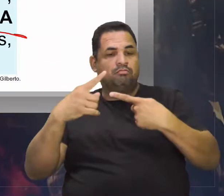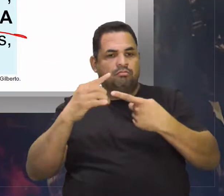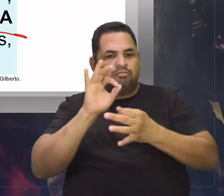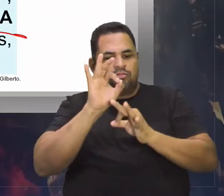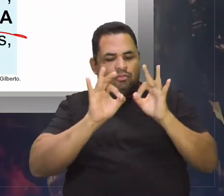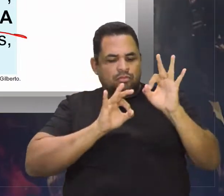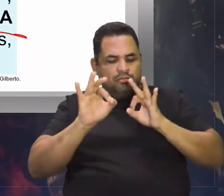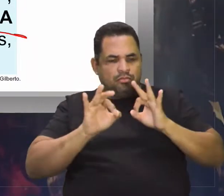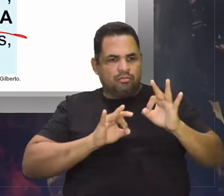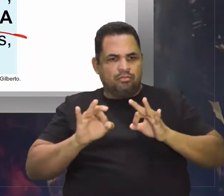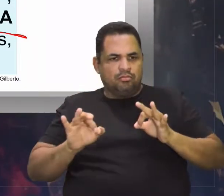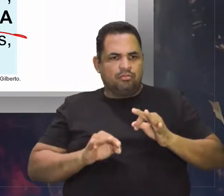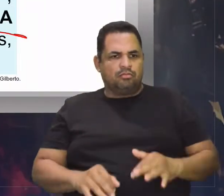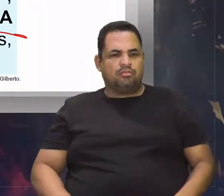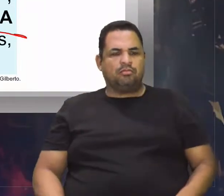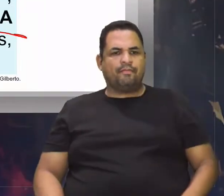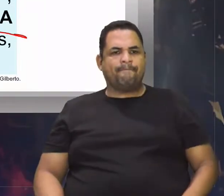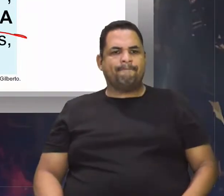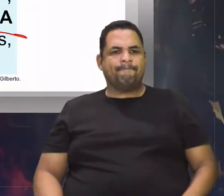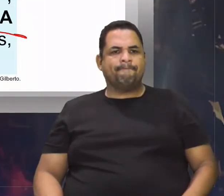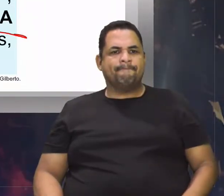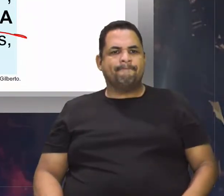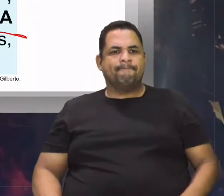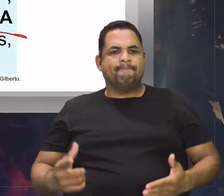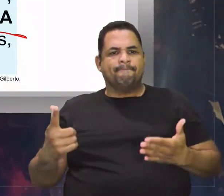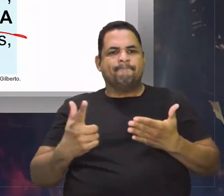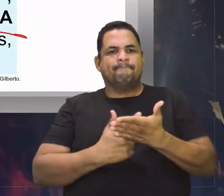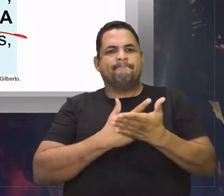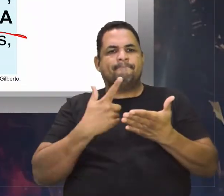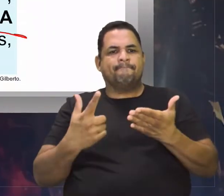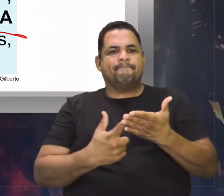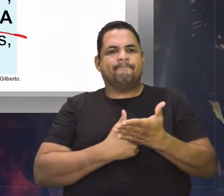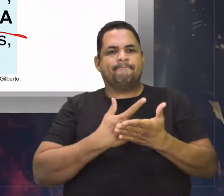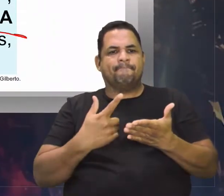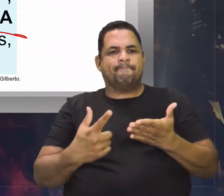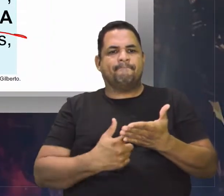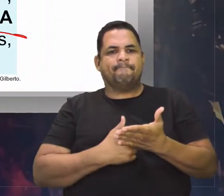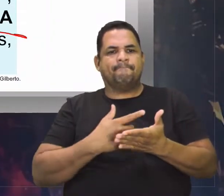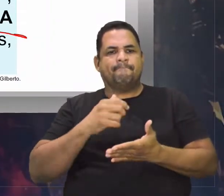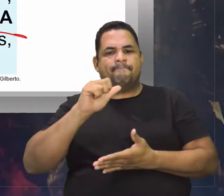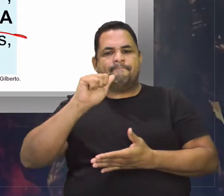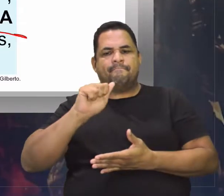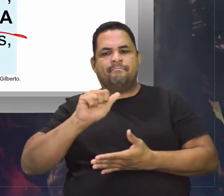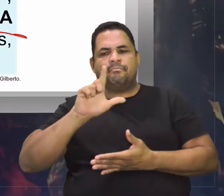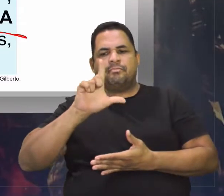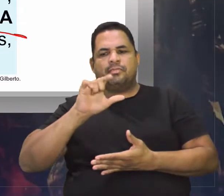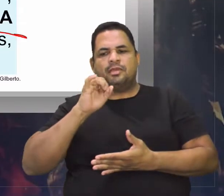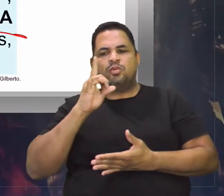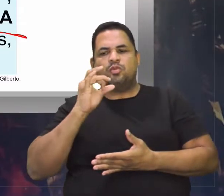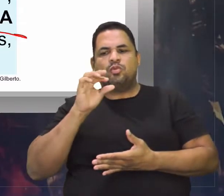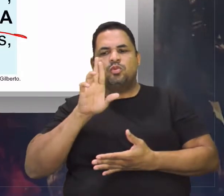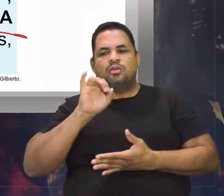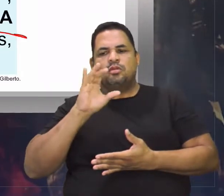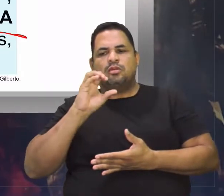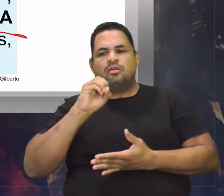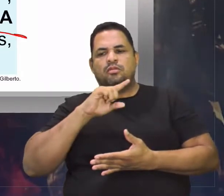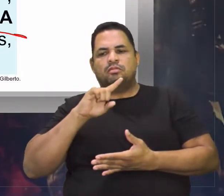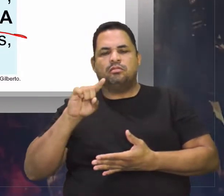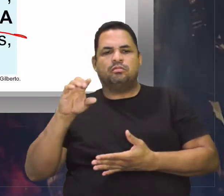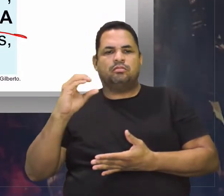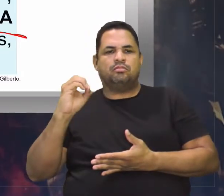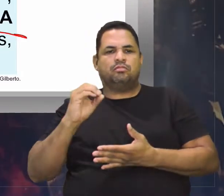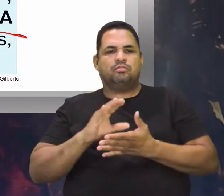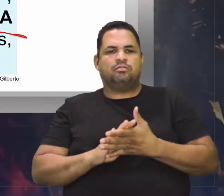vão organizar num livro chamado Alcorão, ou popularmente também conhecido